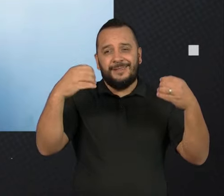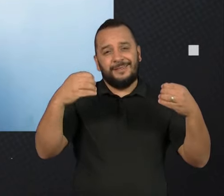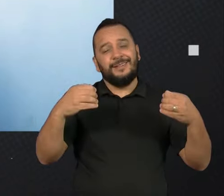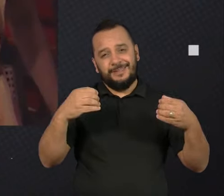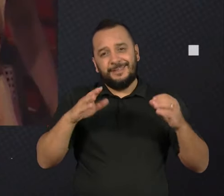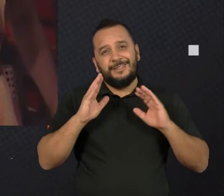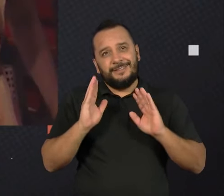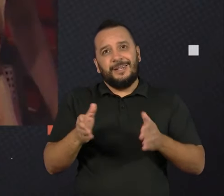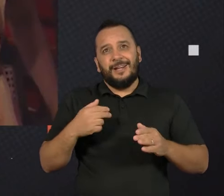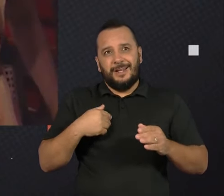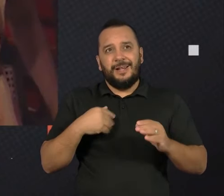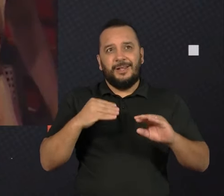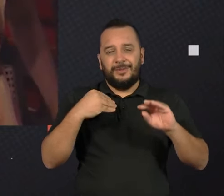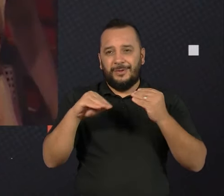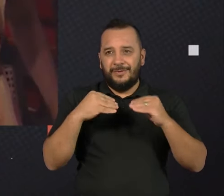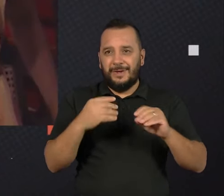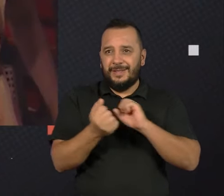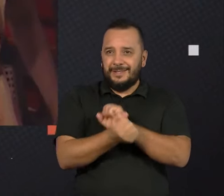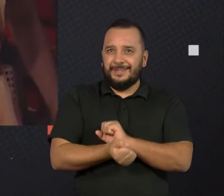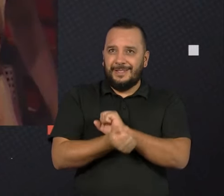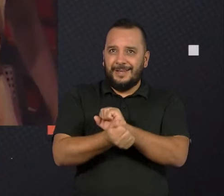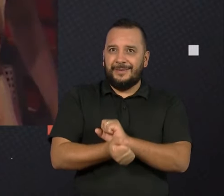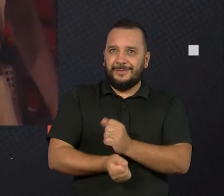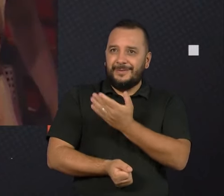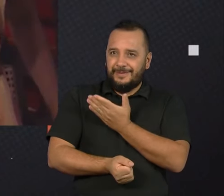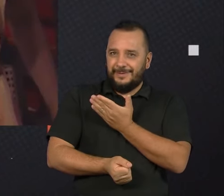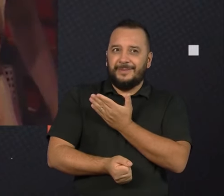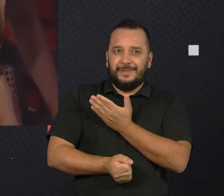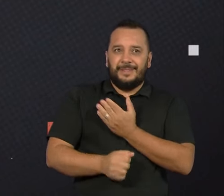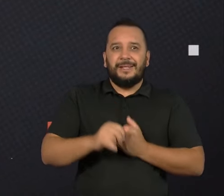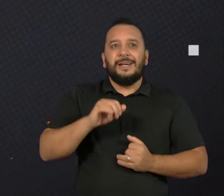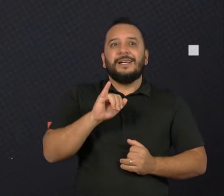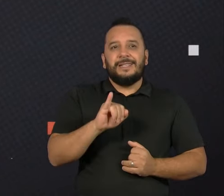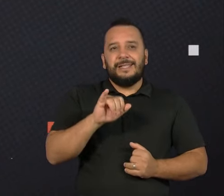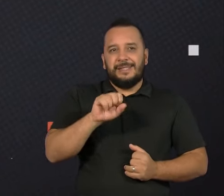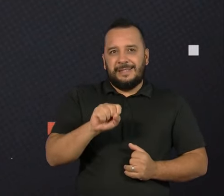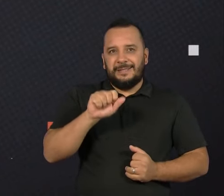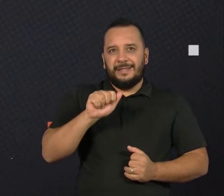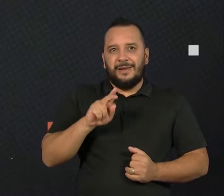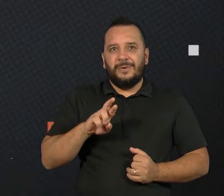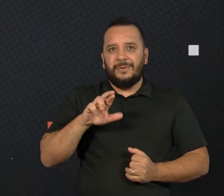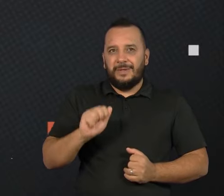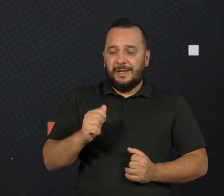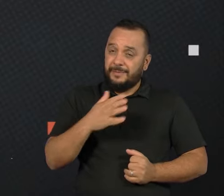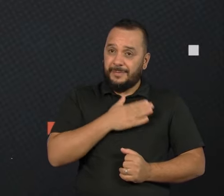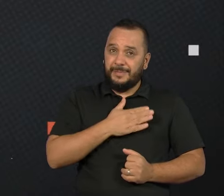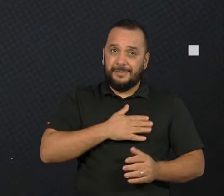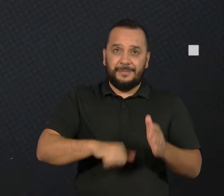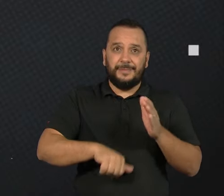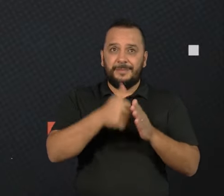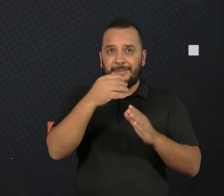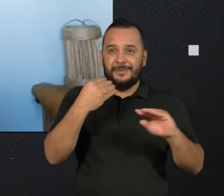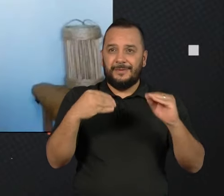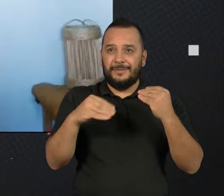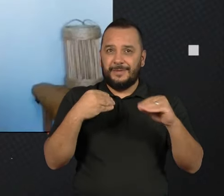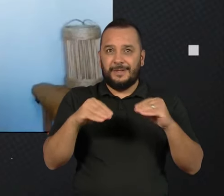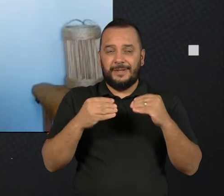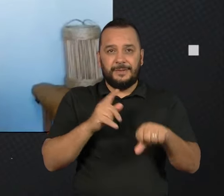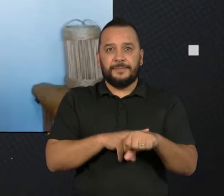novela sua como autoria principal e minha primeira novela. Foi um momento muito